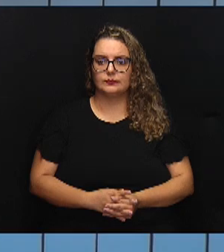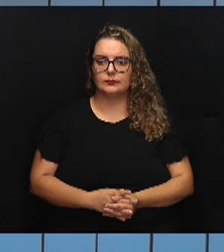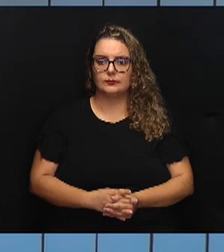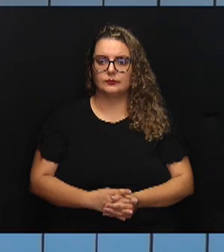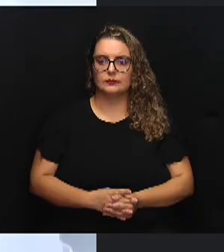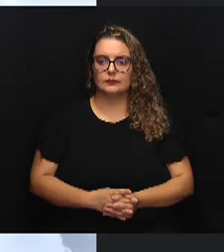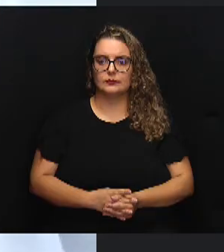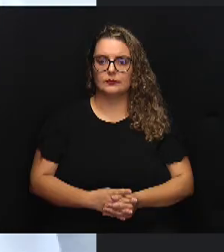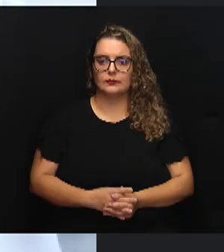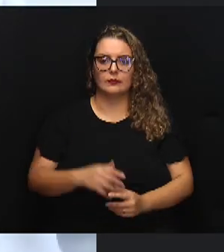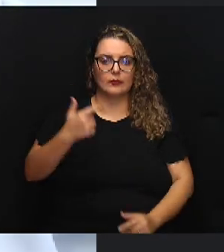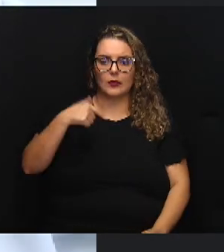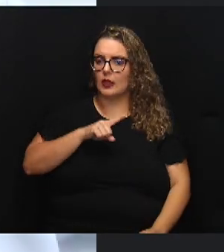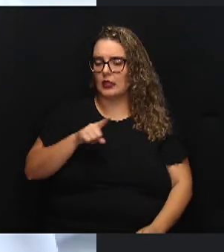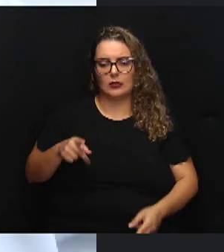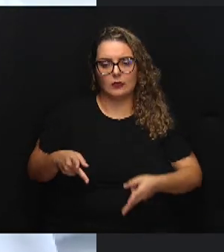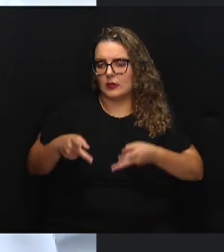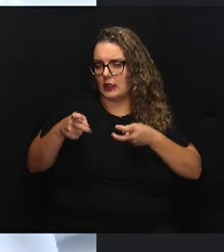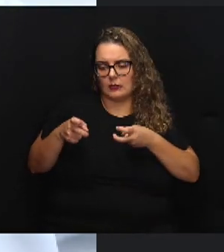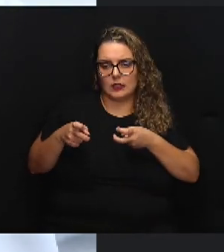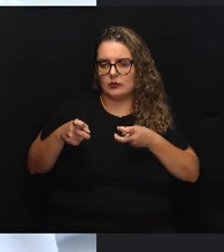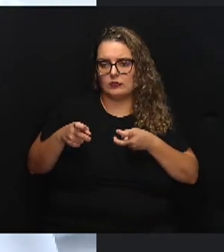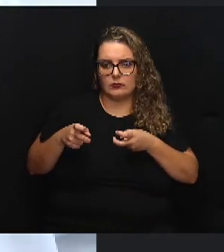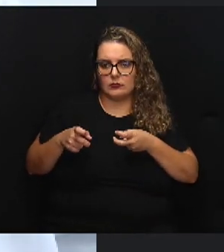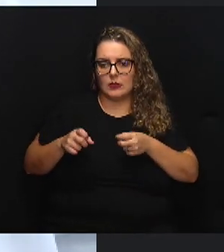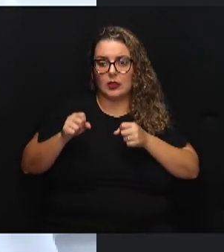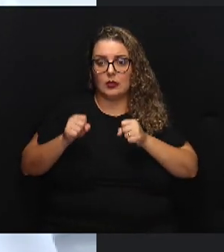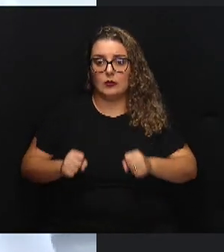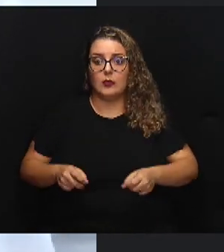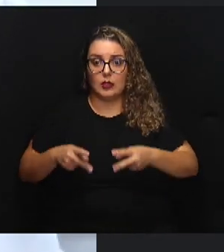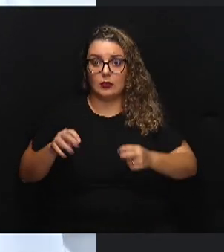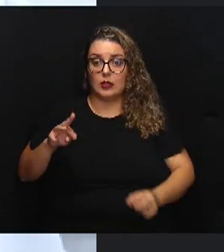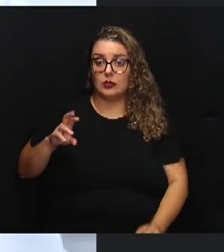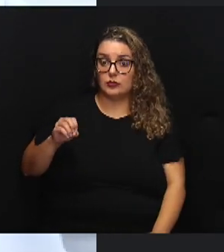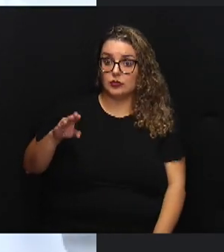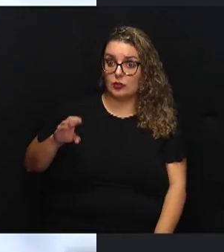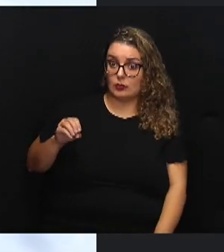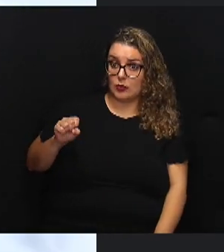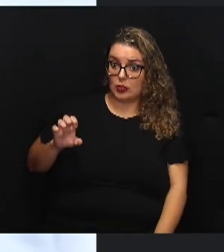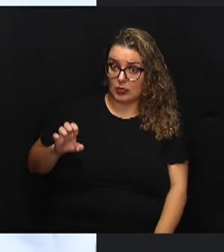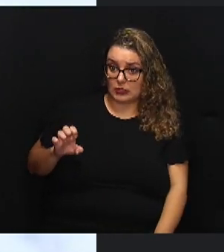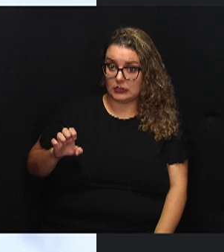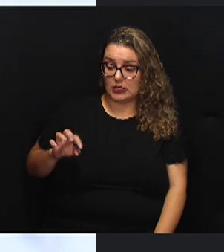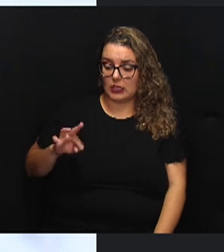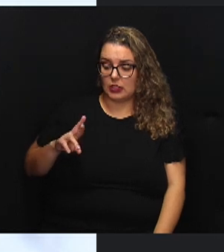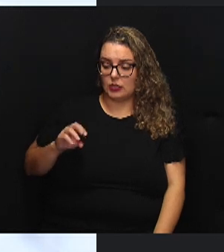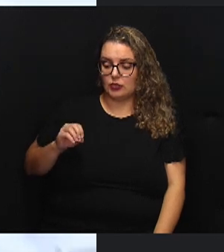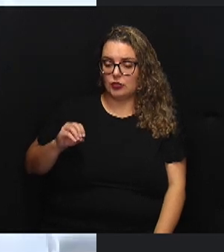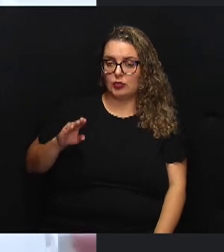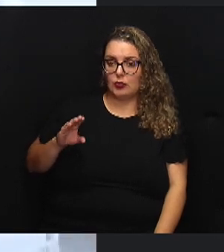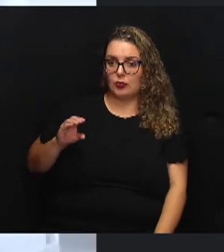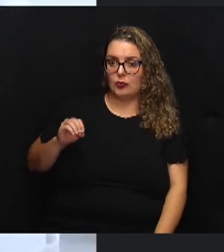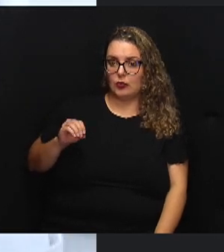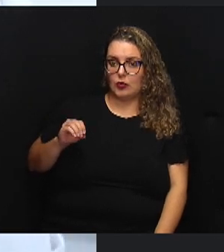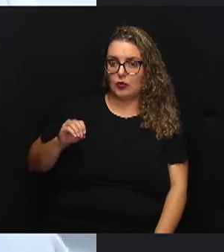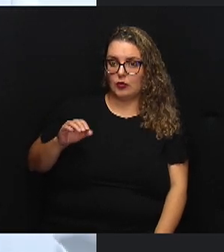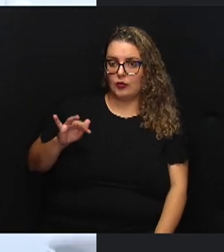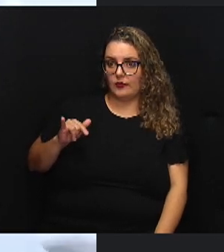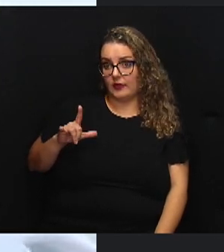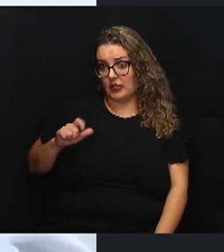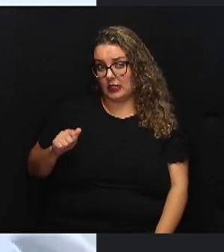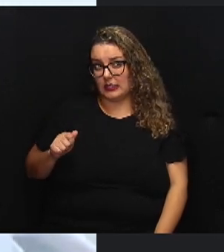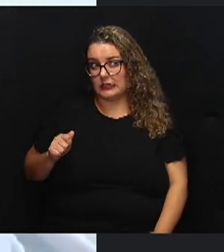A pessoa não percebe a trombofilia, a pessoa pode perceber a trombose. A trombofilia é um estado